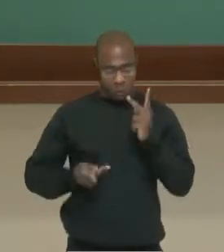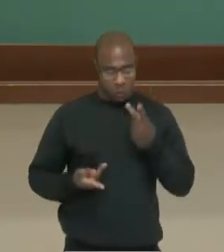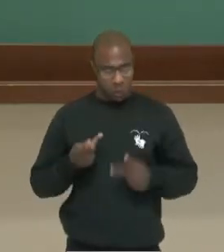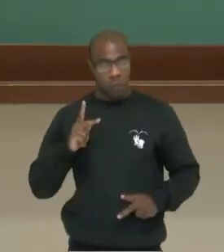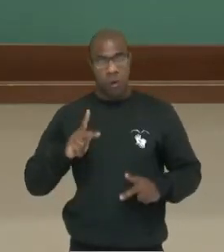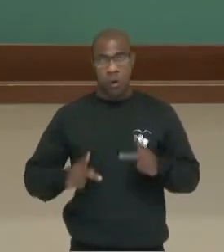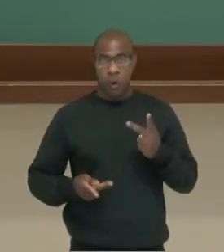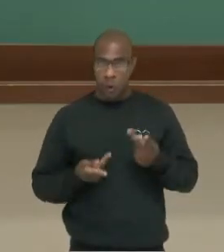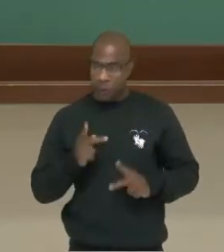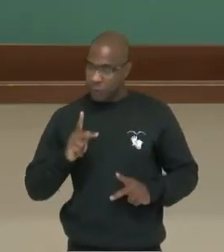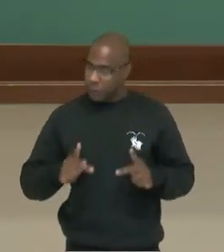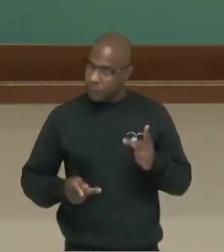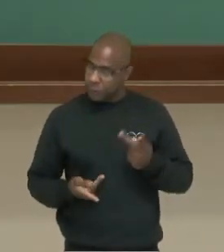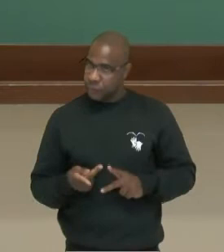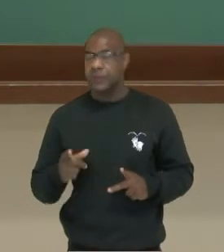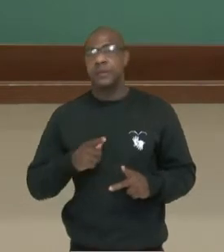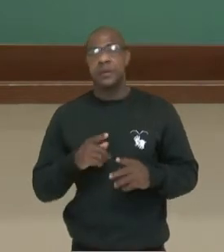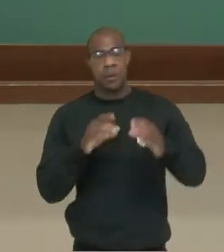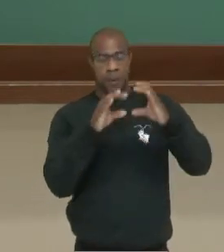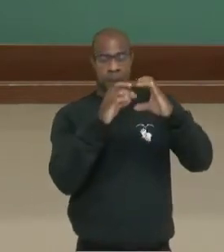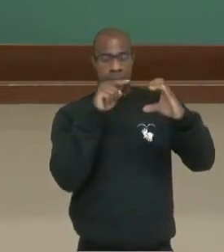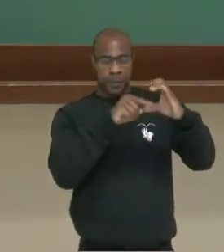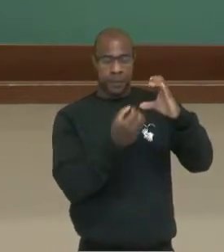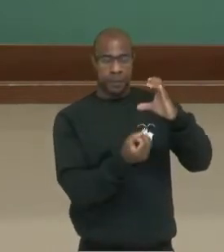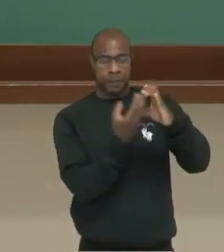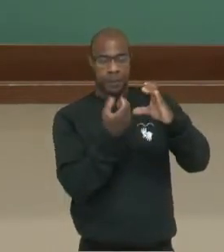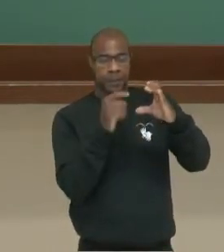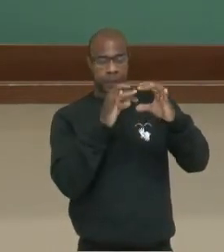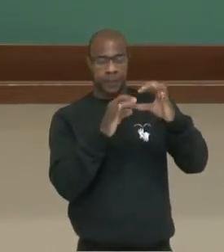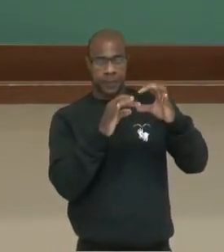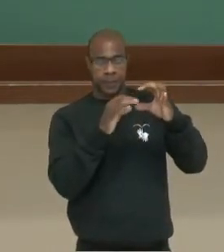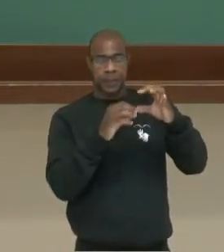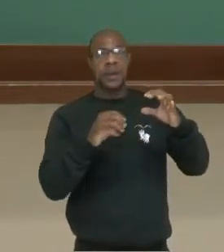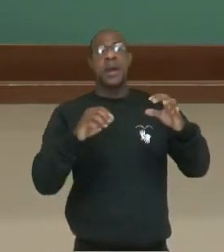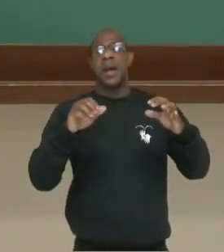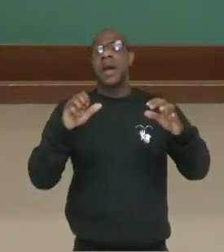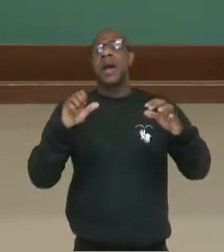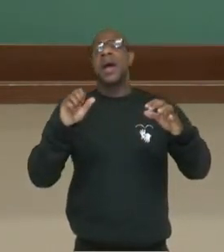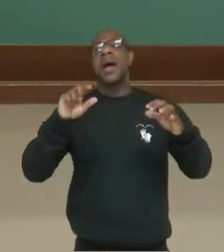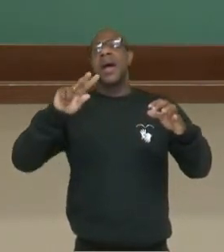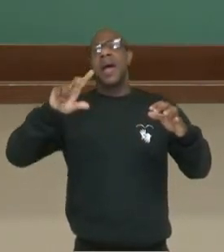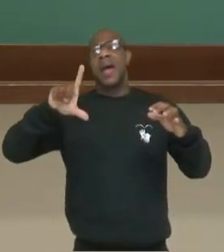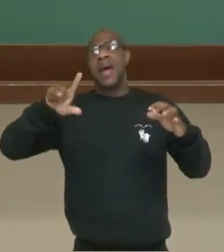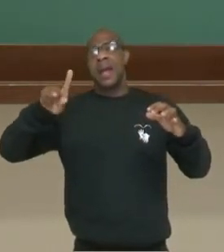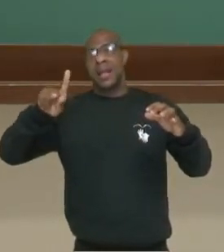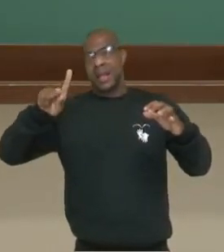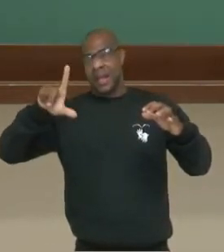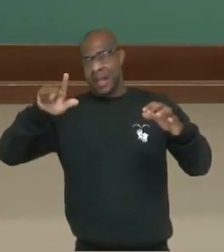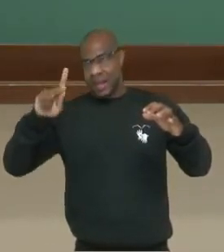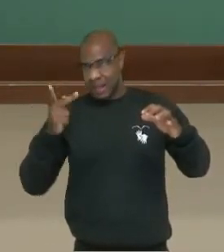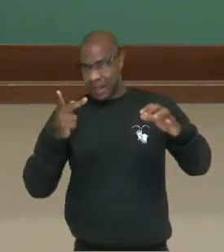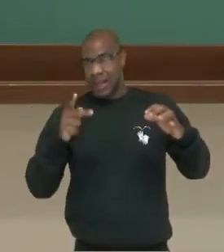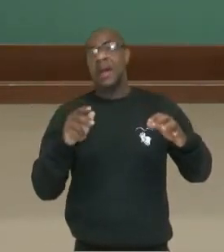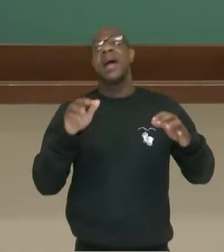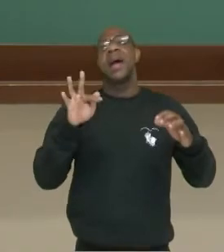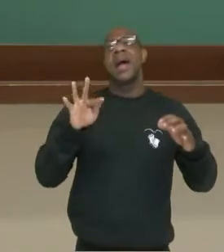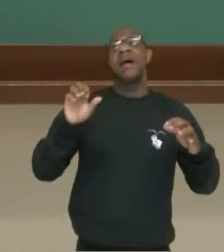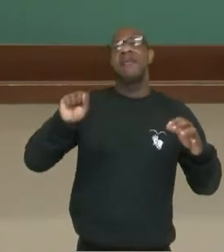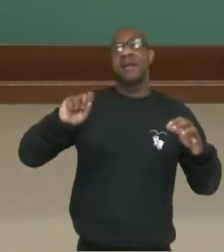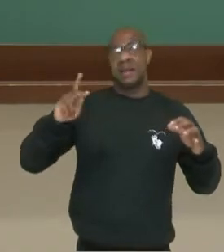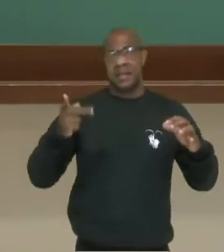hipófise, produz 2 hormônios, o FSH e o LH. Eles vão agir aqui, ó, no